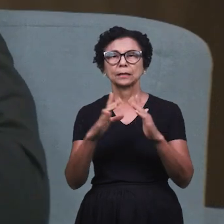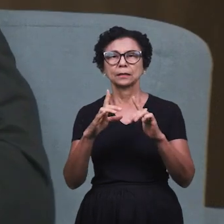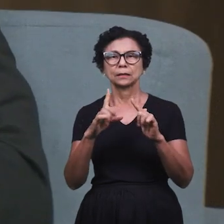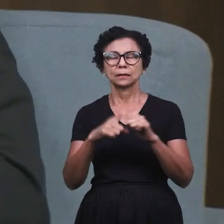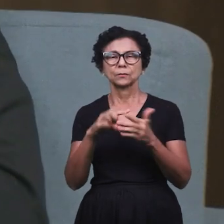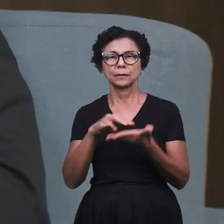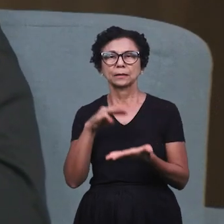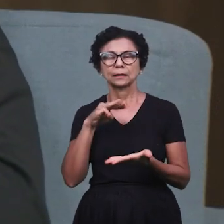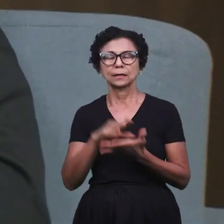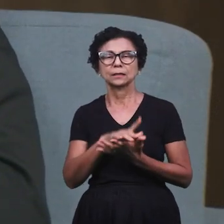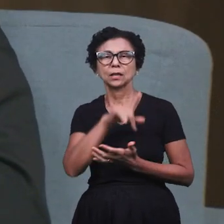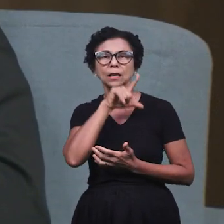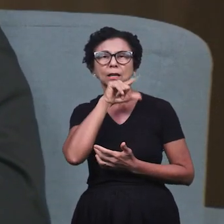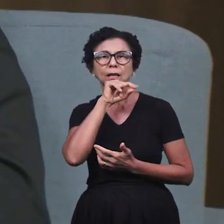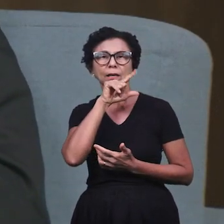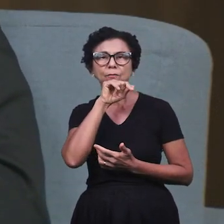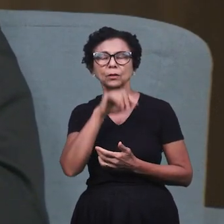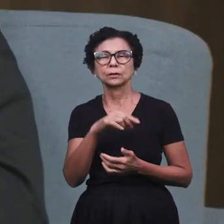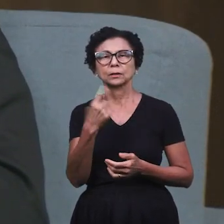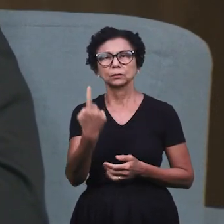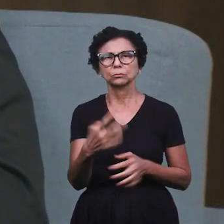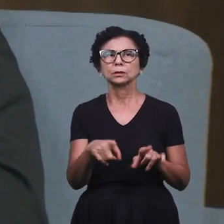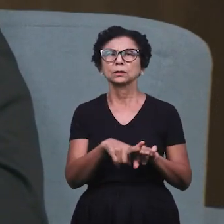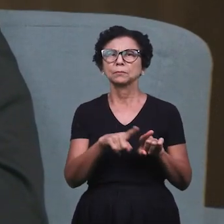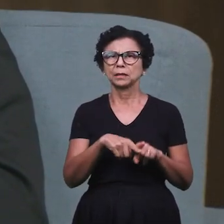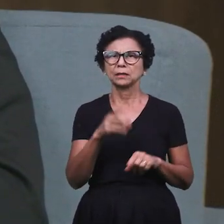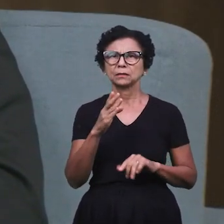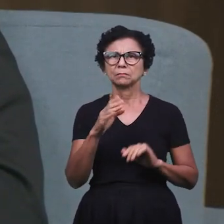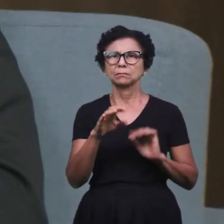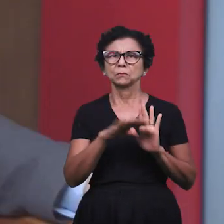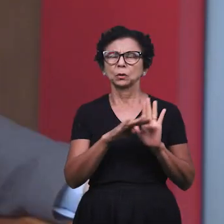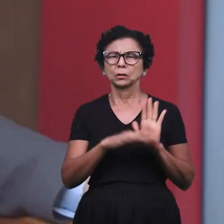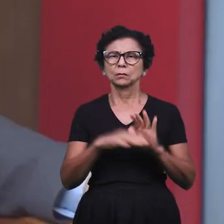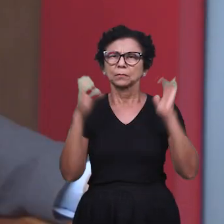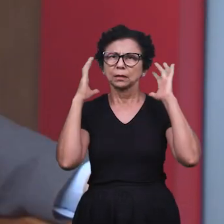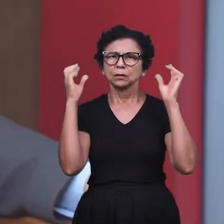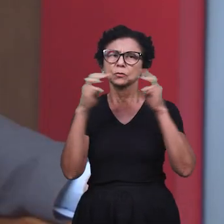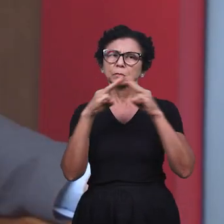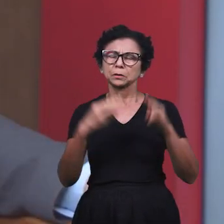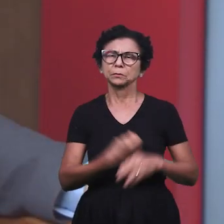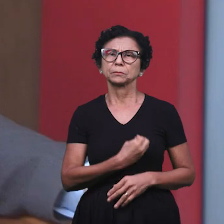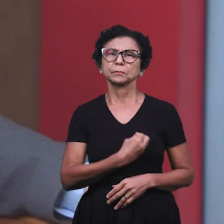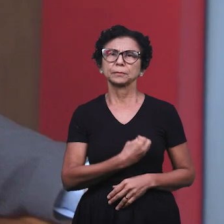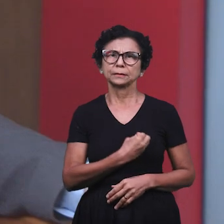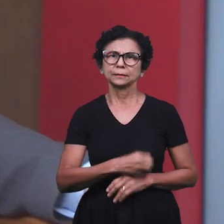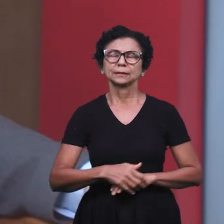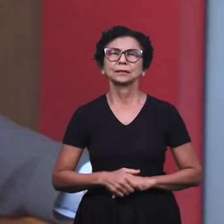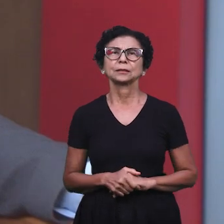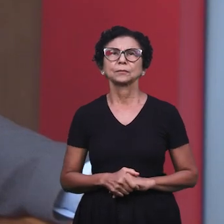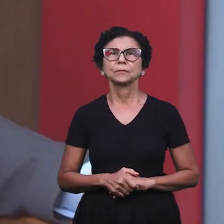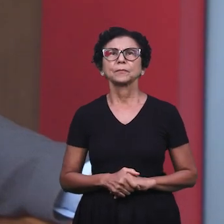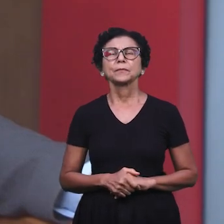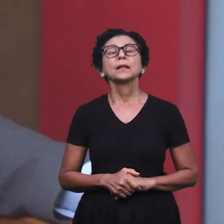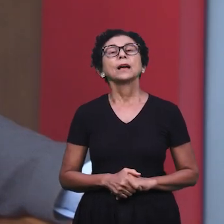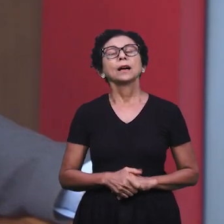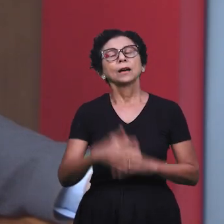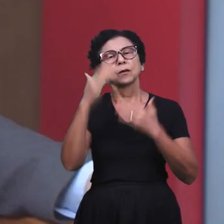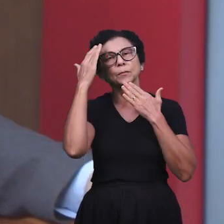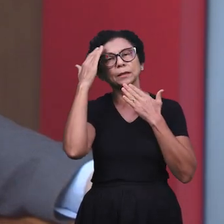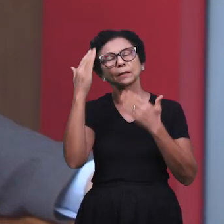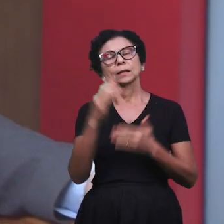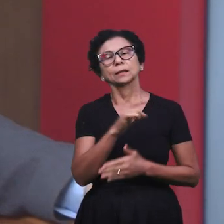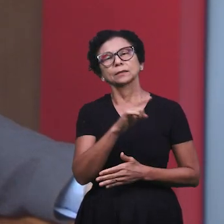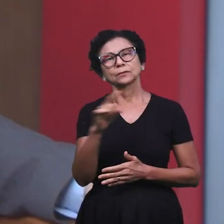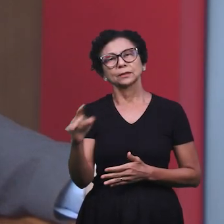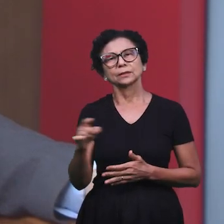nas programações da Rádio Manaim. Seja muito bem-vindo, pastor Fernando. Amém, obrigado. Um abraço aí aos irmãos que estão